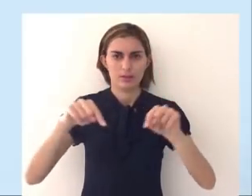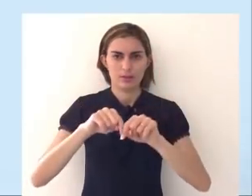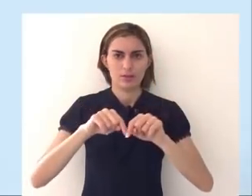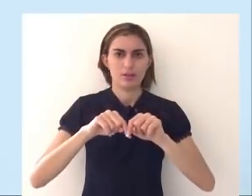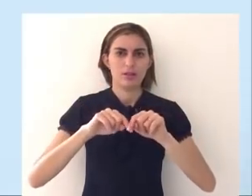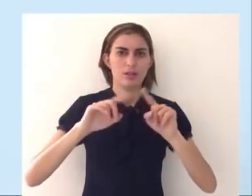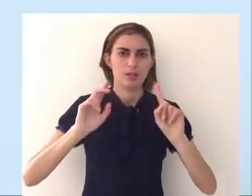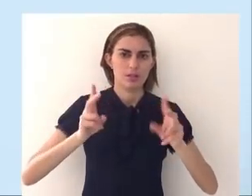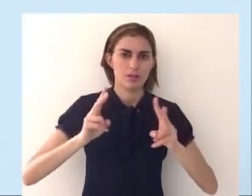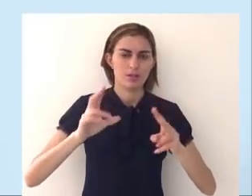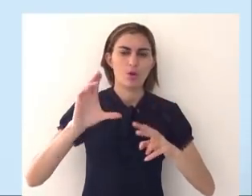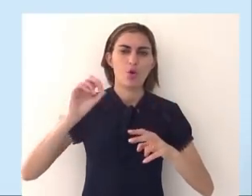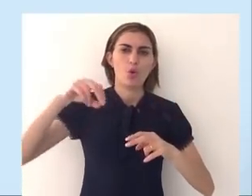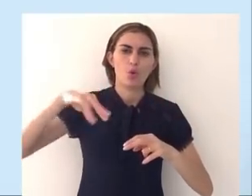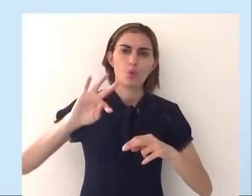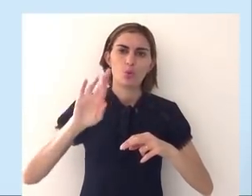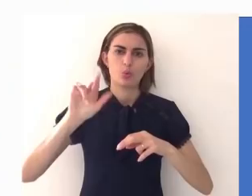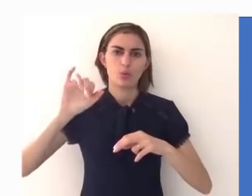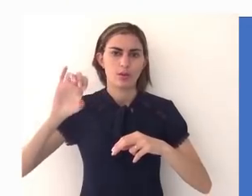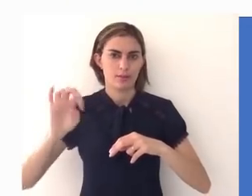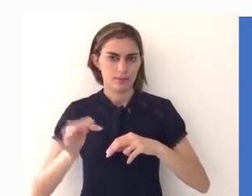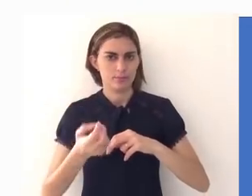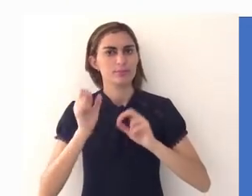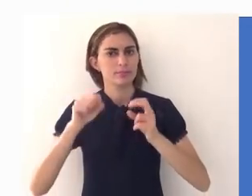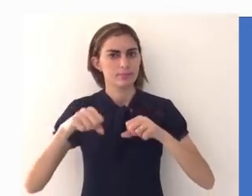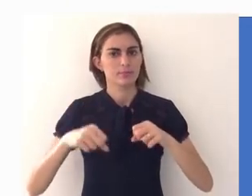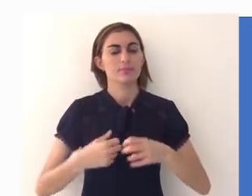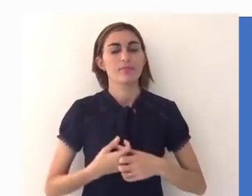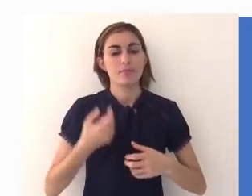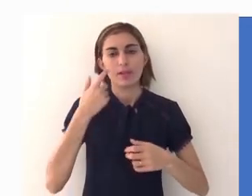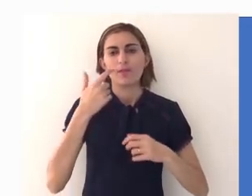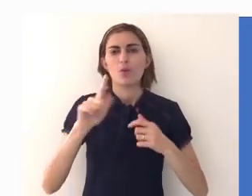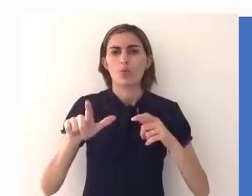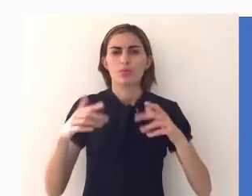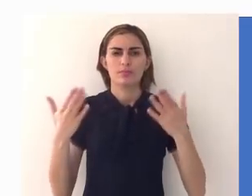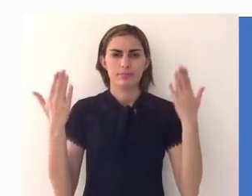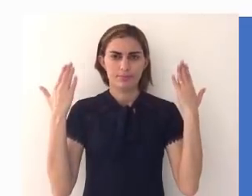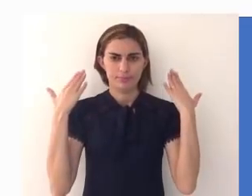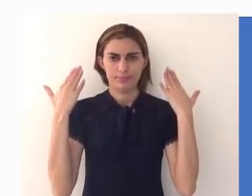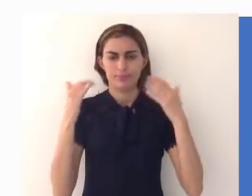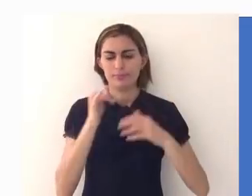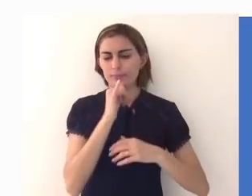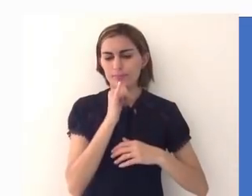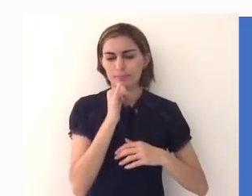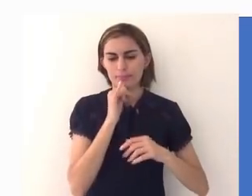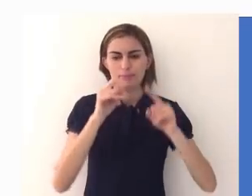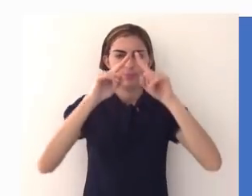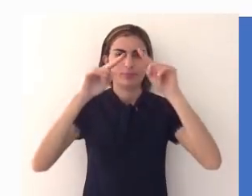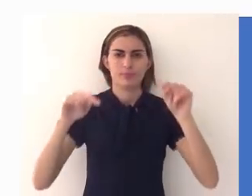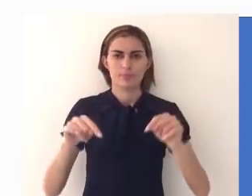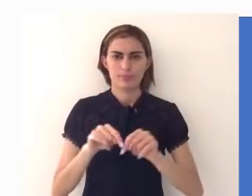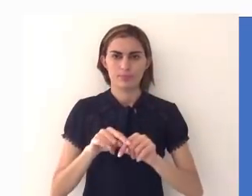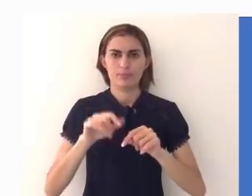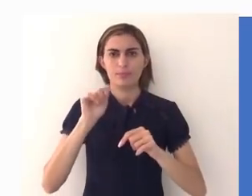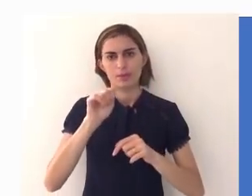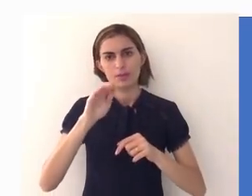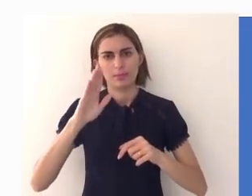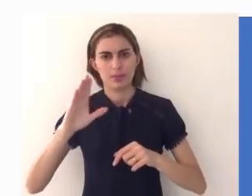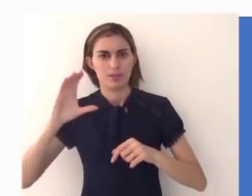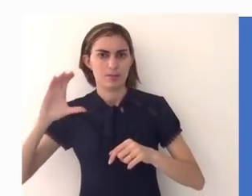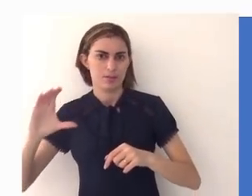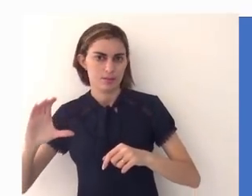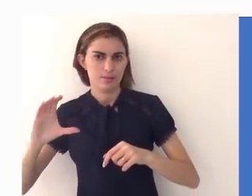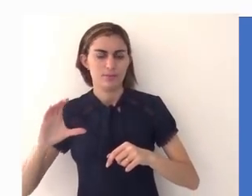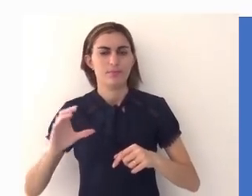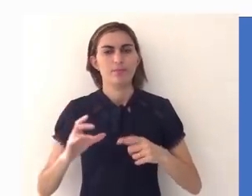aí são, sim, congruentes. Agora, a gente vai ver esse outro exemplo aqui, olha. O triângulo